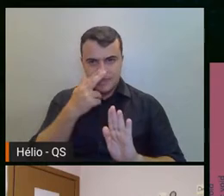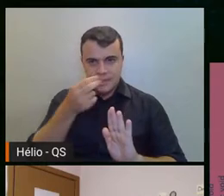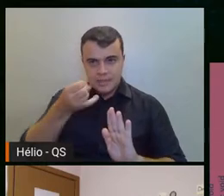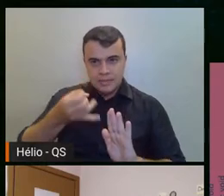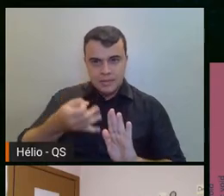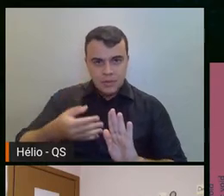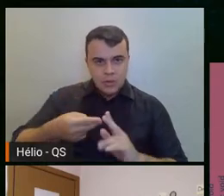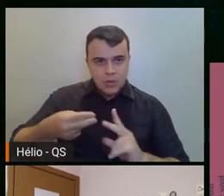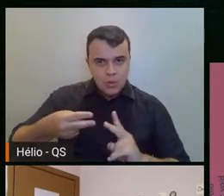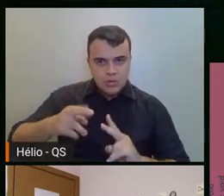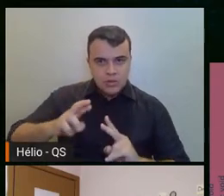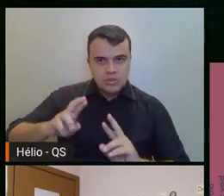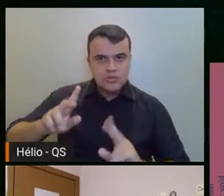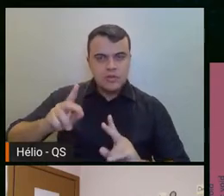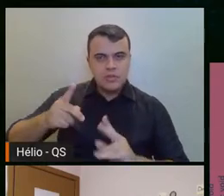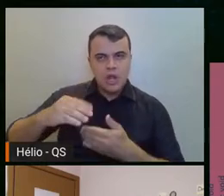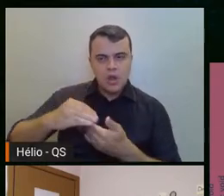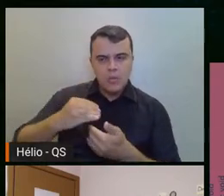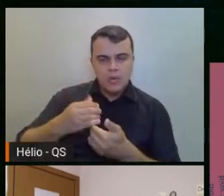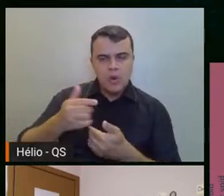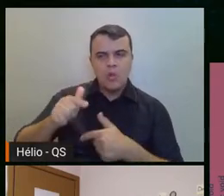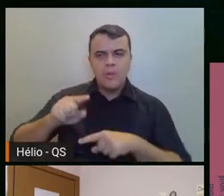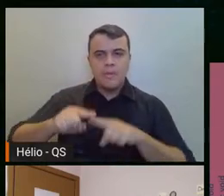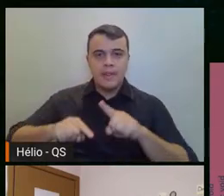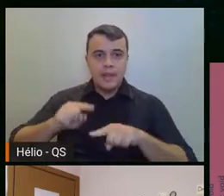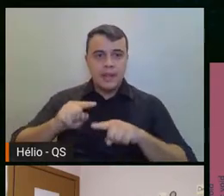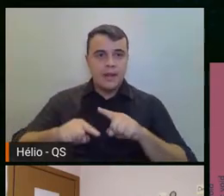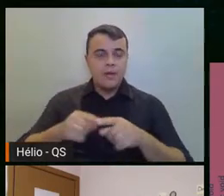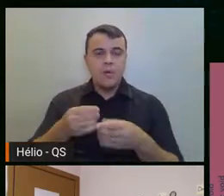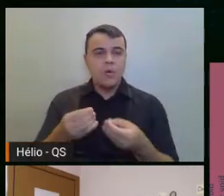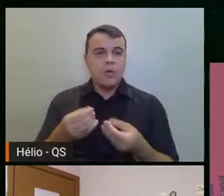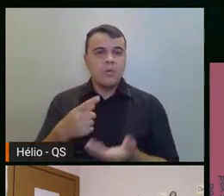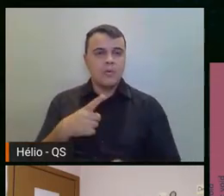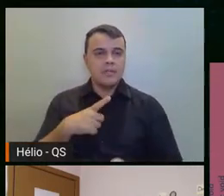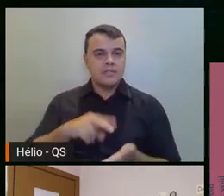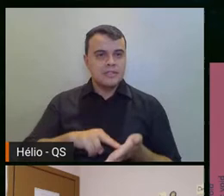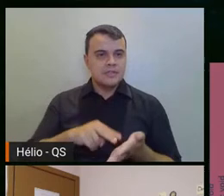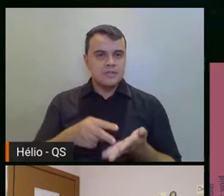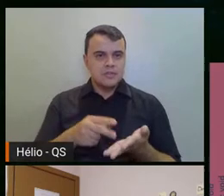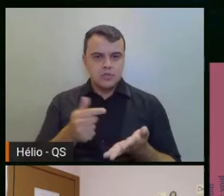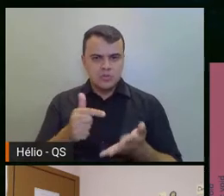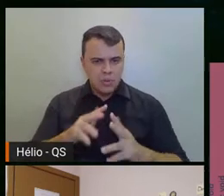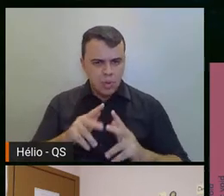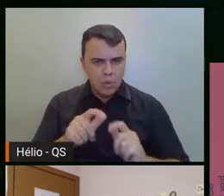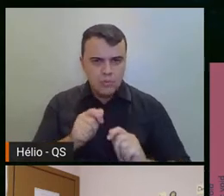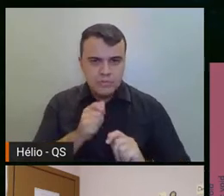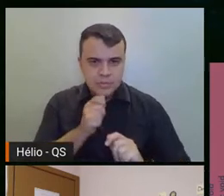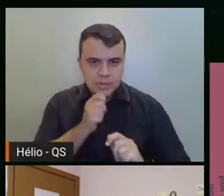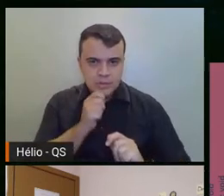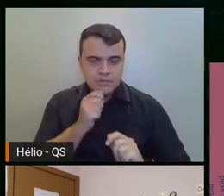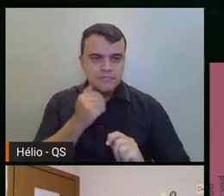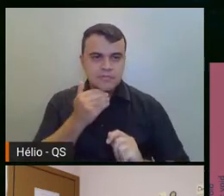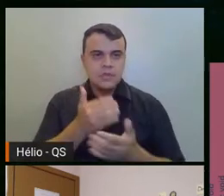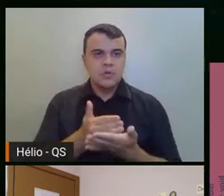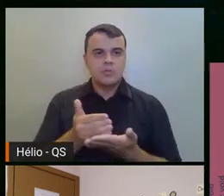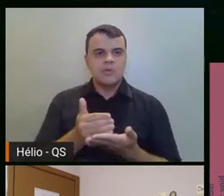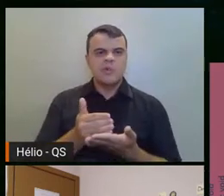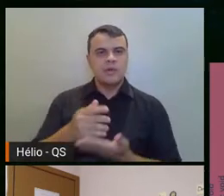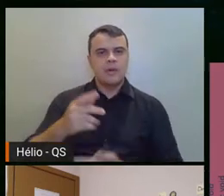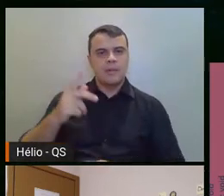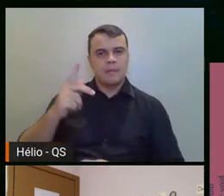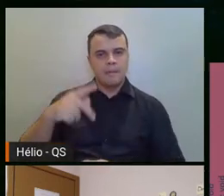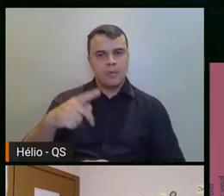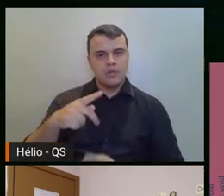alguma coisa por fora Ele recomendou um outro material e tudo mais Então significa que eu não tenho tudo e aí aonde entra o game né